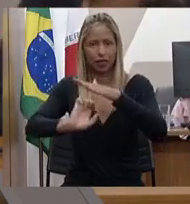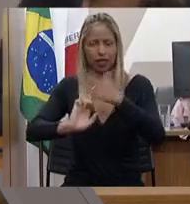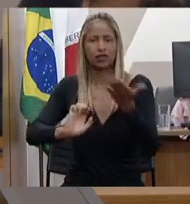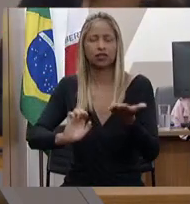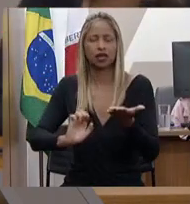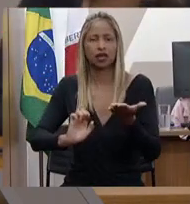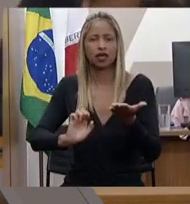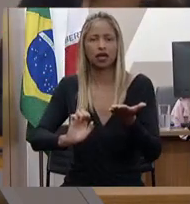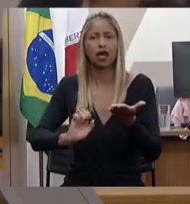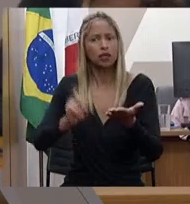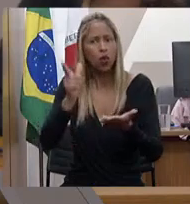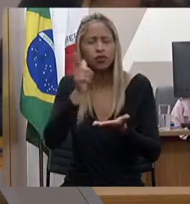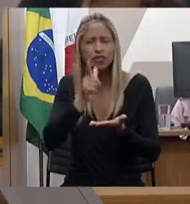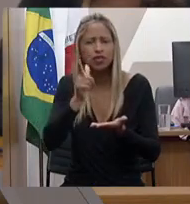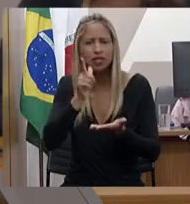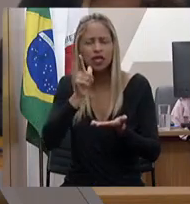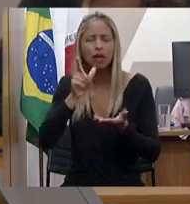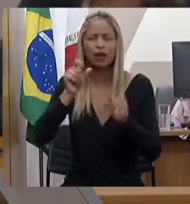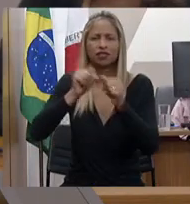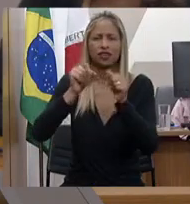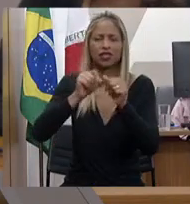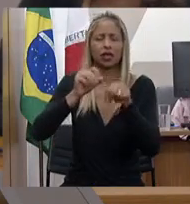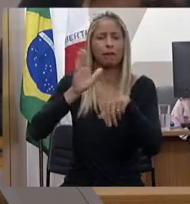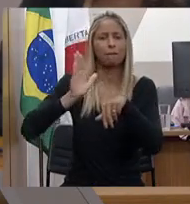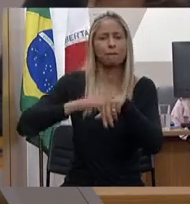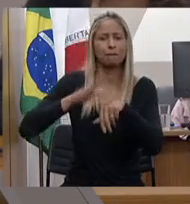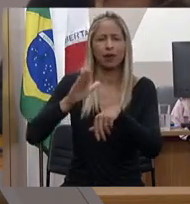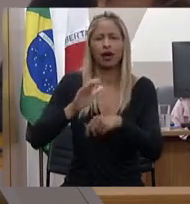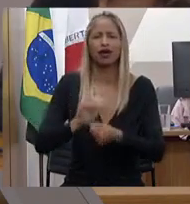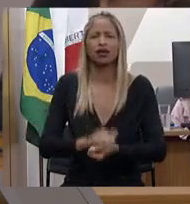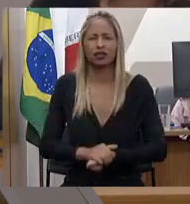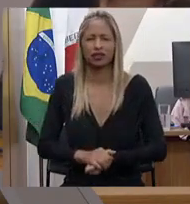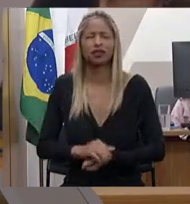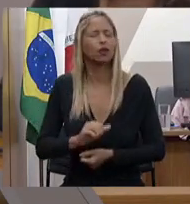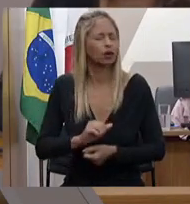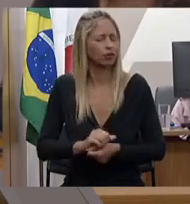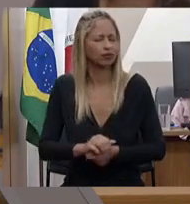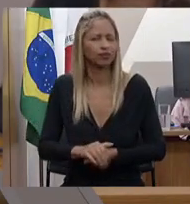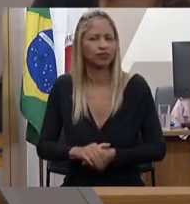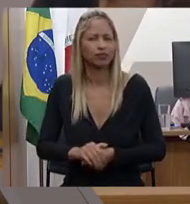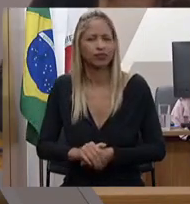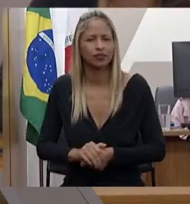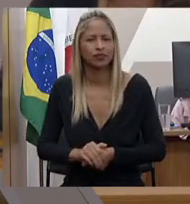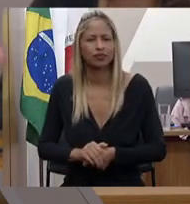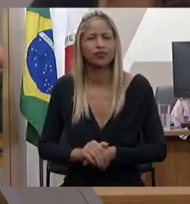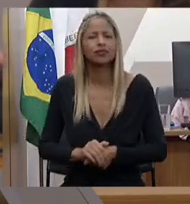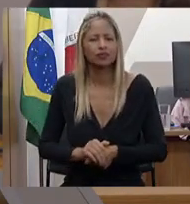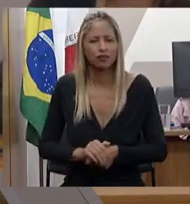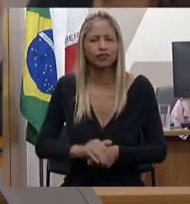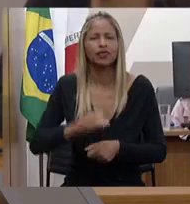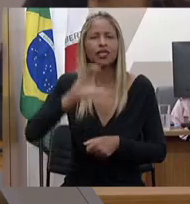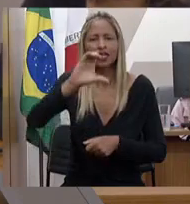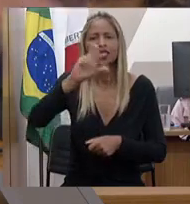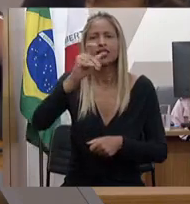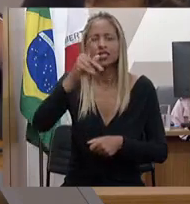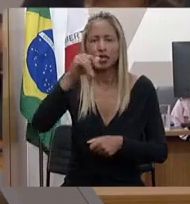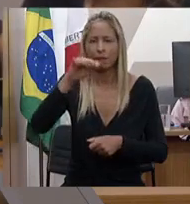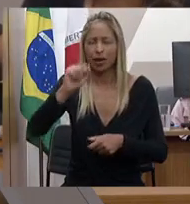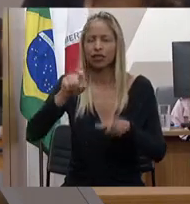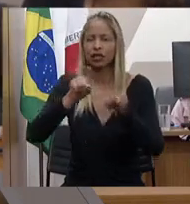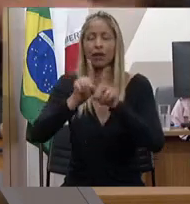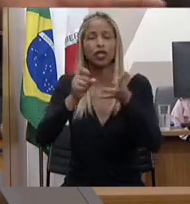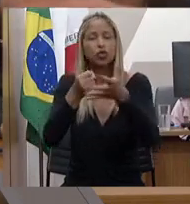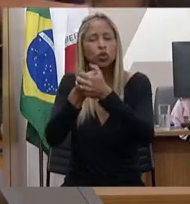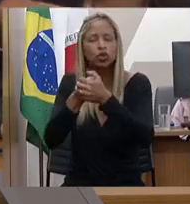passam a ser mais combativas mais atuantes então nós vamos nos empenhar para as Cates serem não ficar escondida